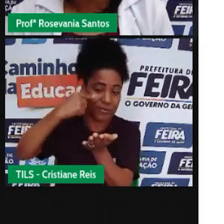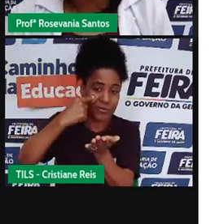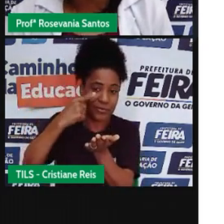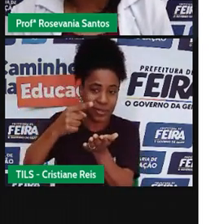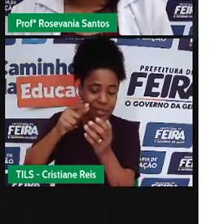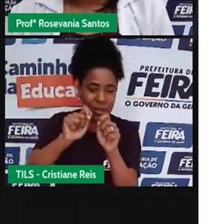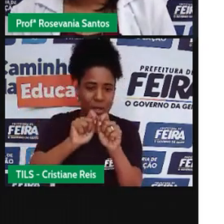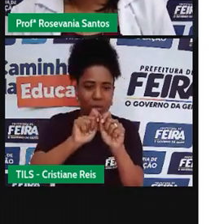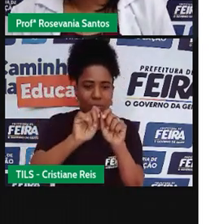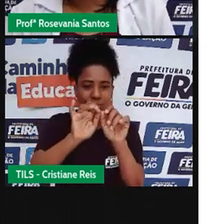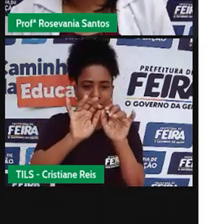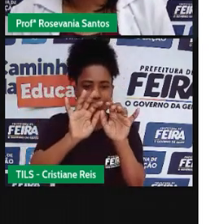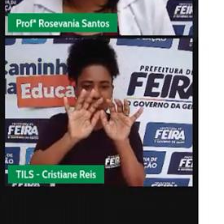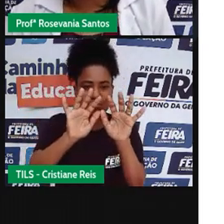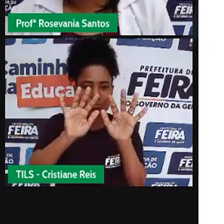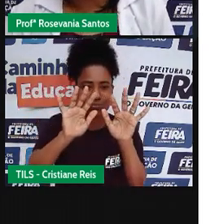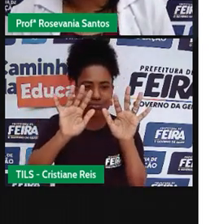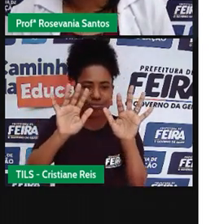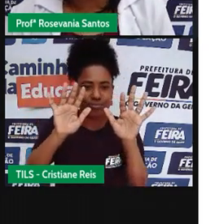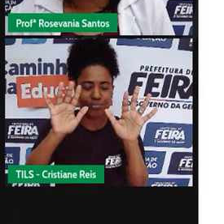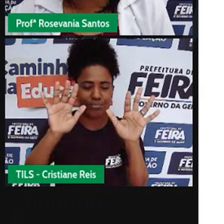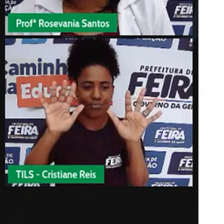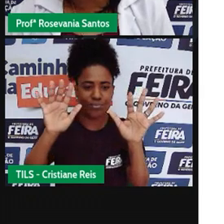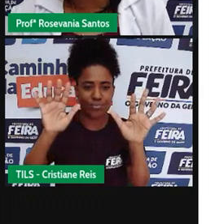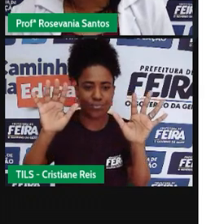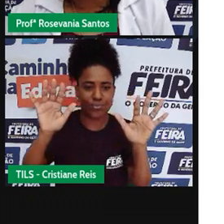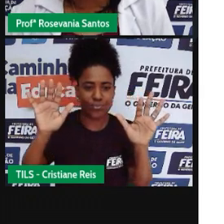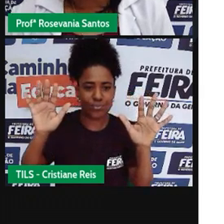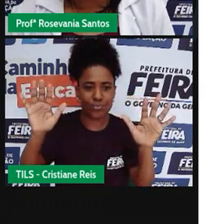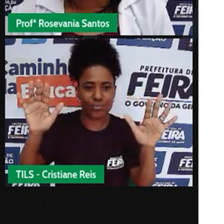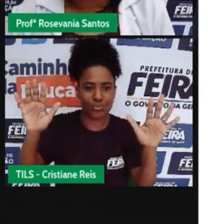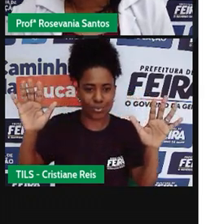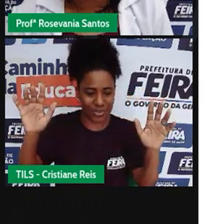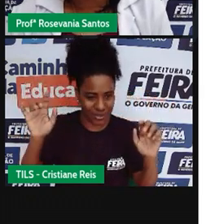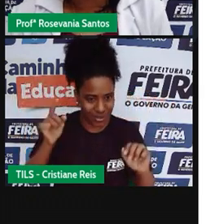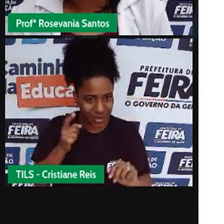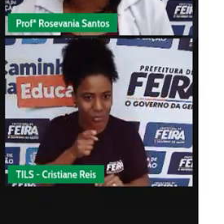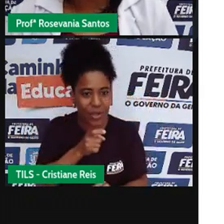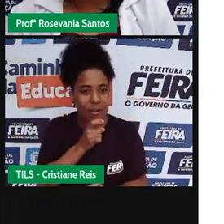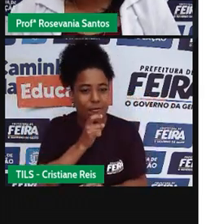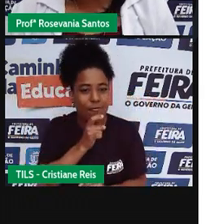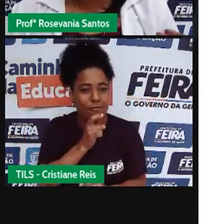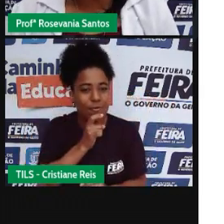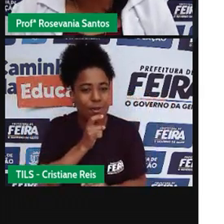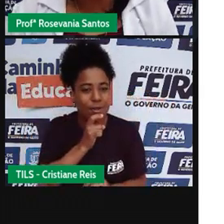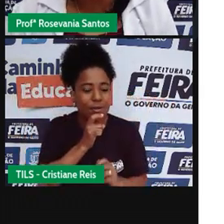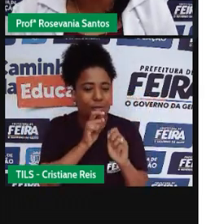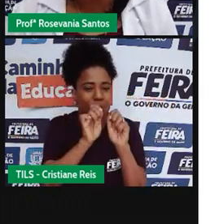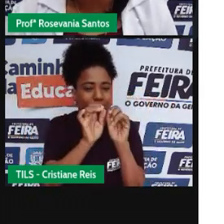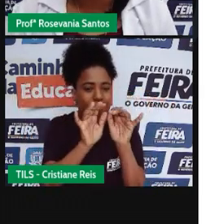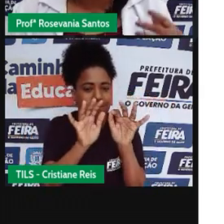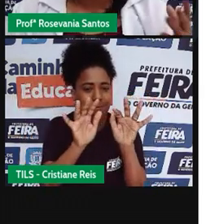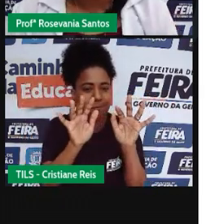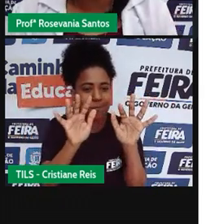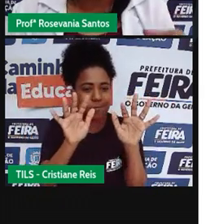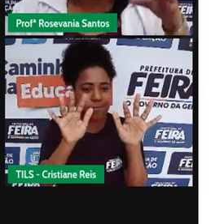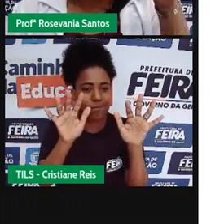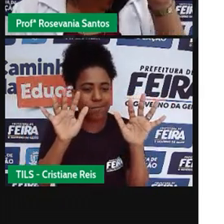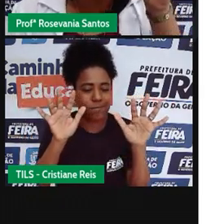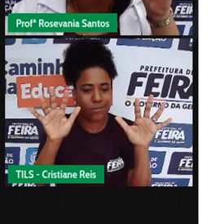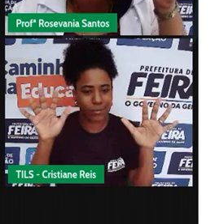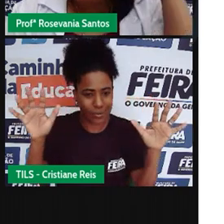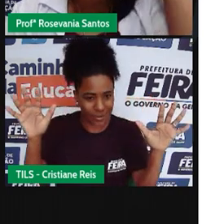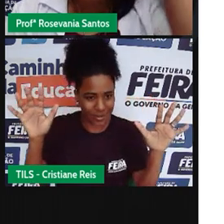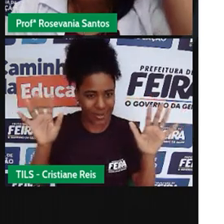leva mais frio para o Brasil, ó, como ela leva frio, né, para todas as regiões aí. Mas a gente sabe que mesmo frio,